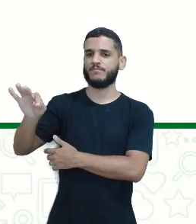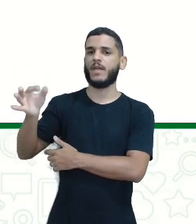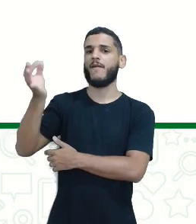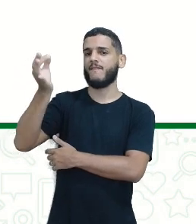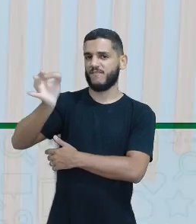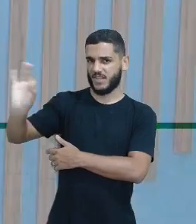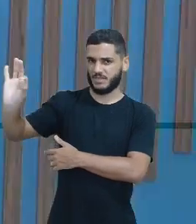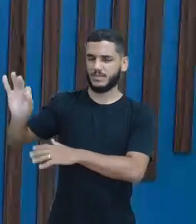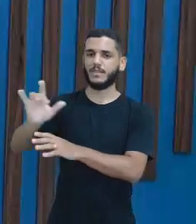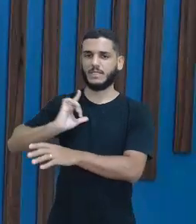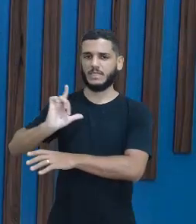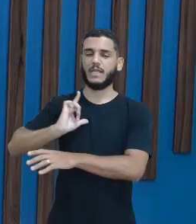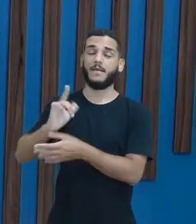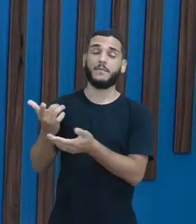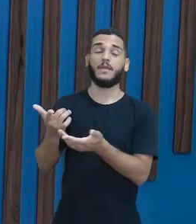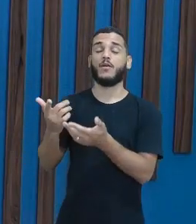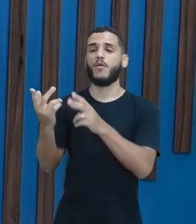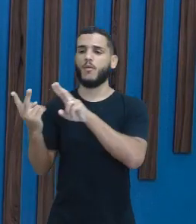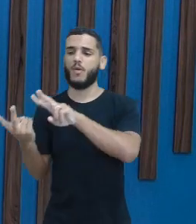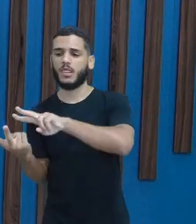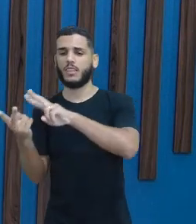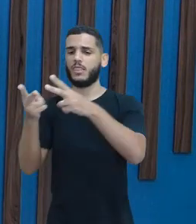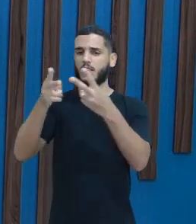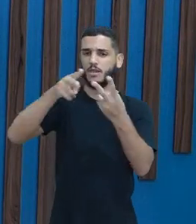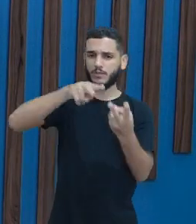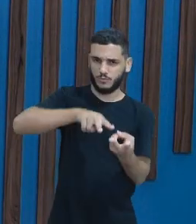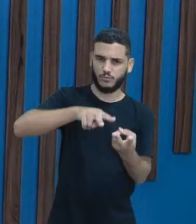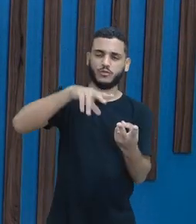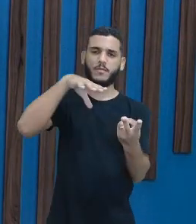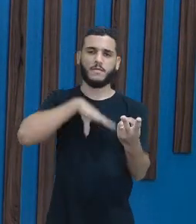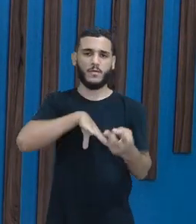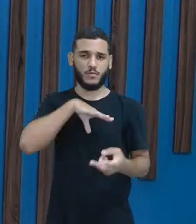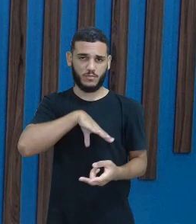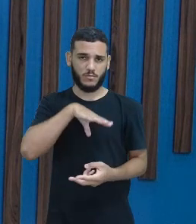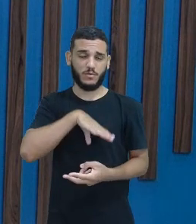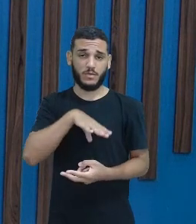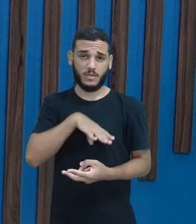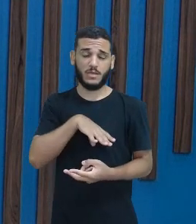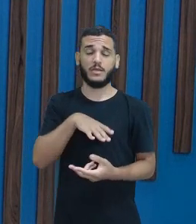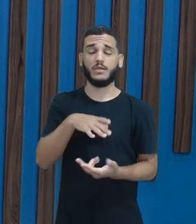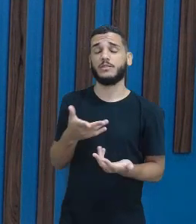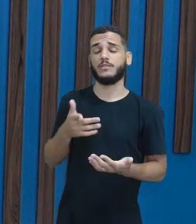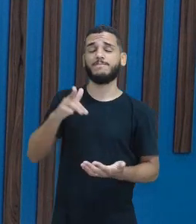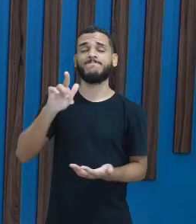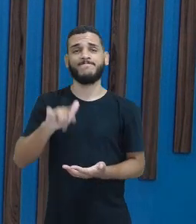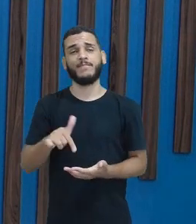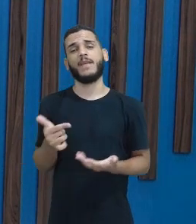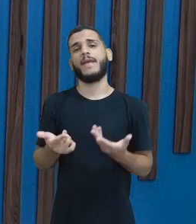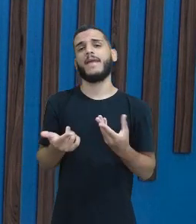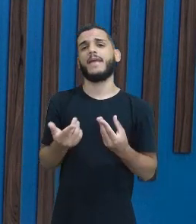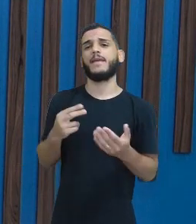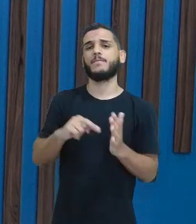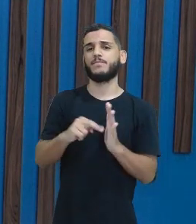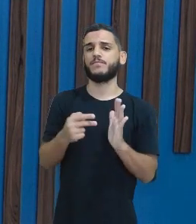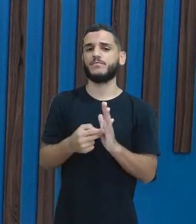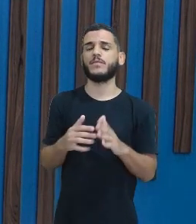palavra e torna ela de forma aportuguesada, vamos dizer assim, passam ela para a língua